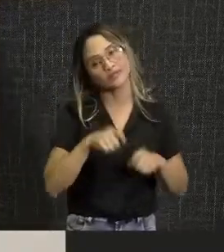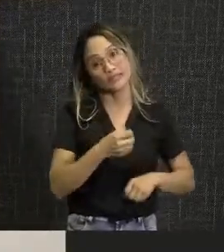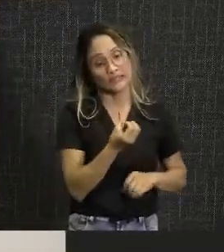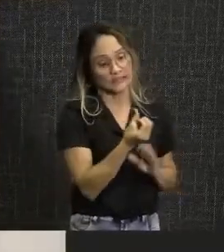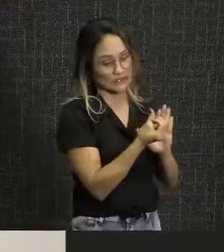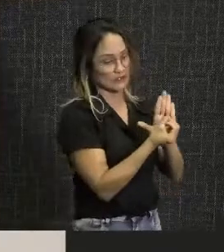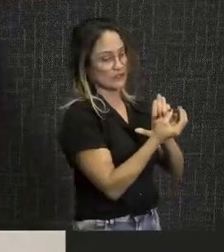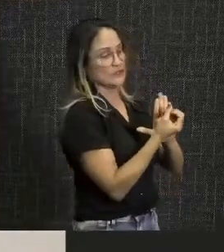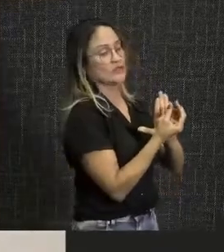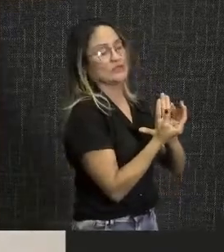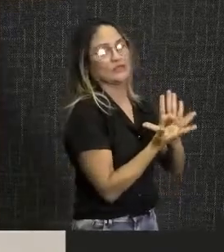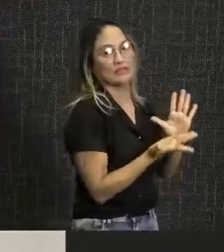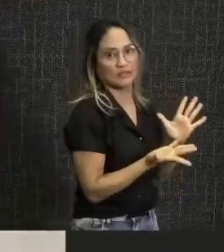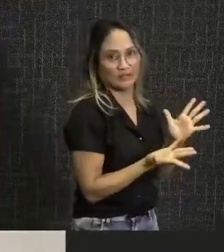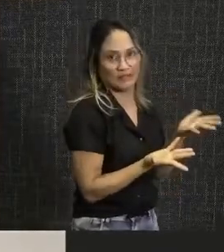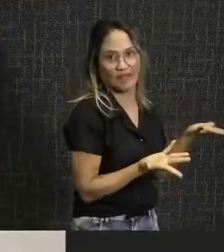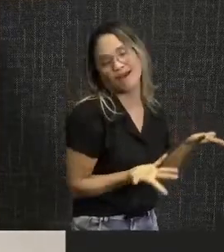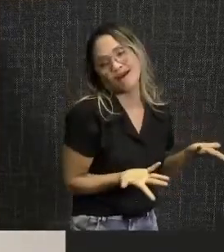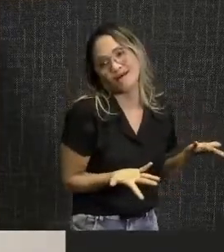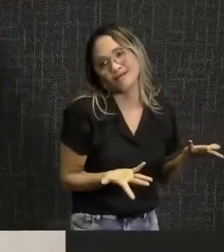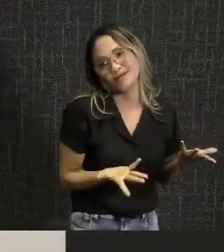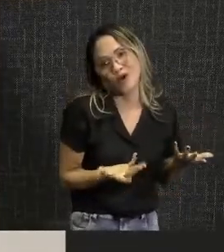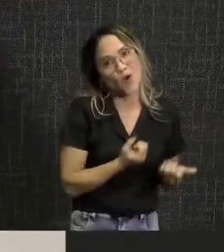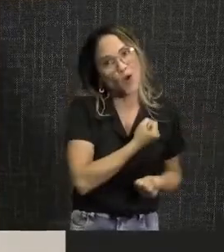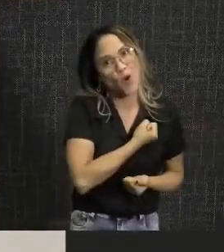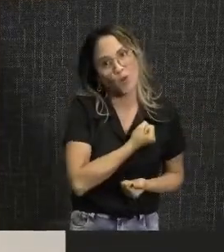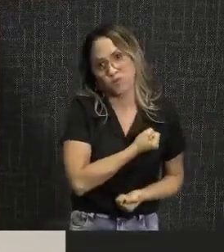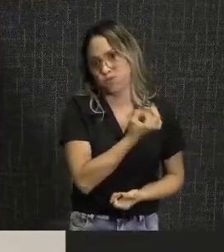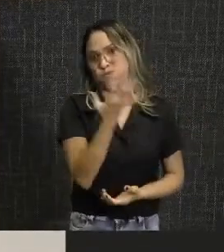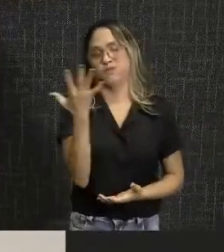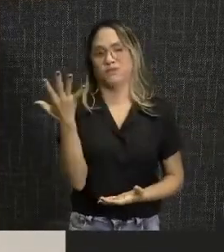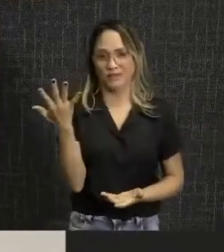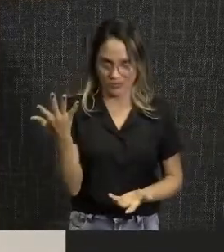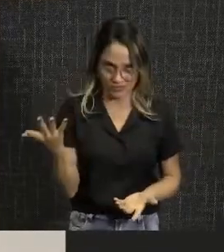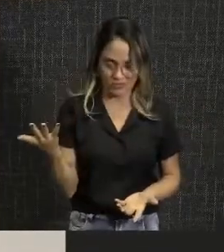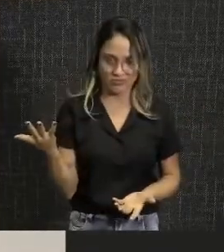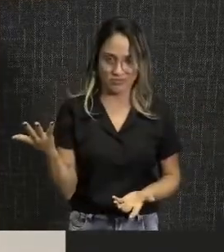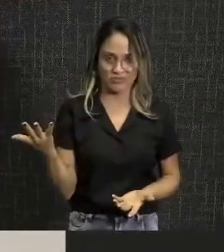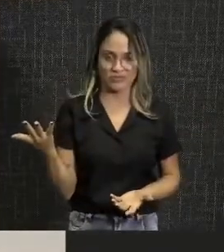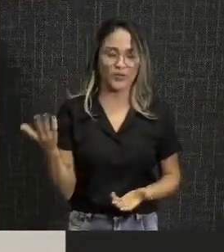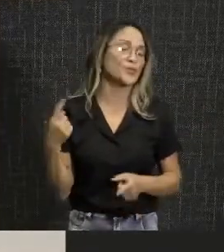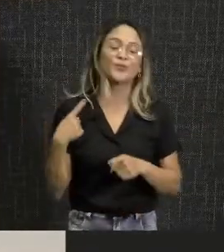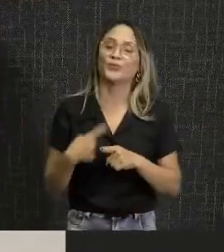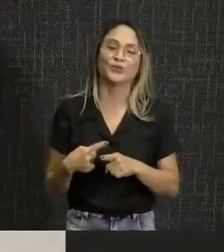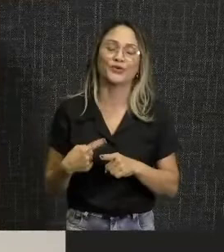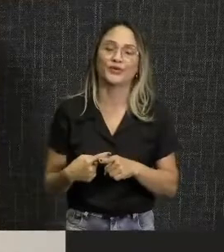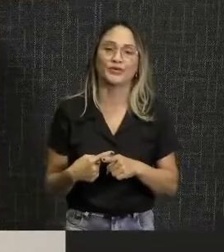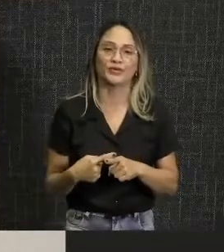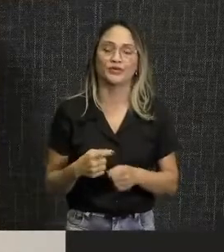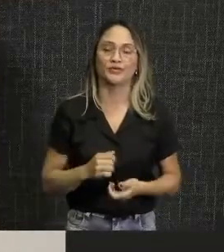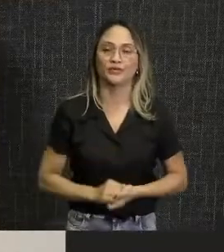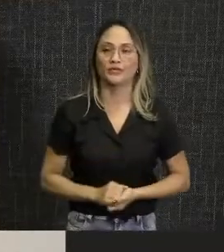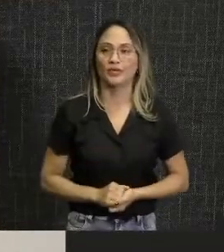número catastrófico, tá? Por que isso, pessoal? Porque